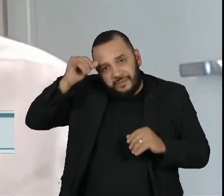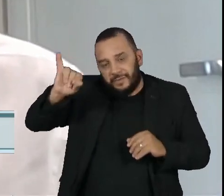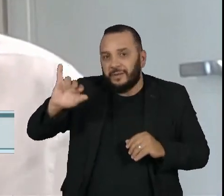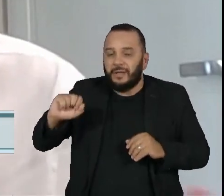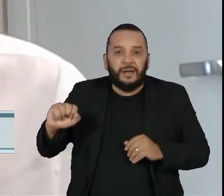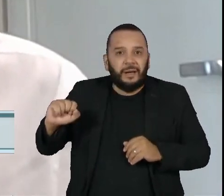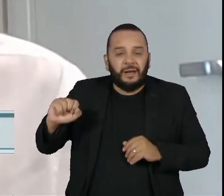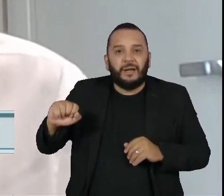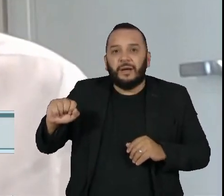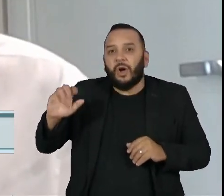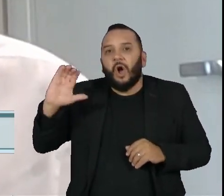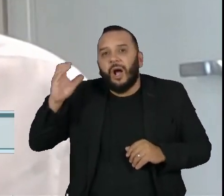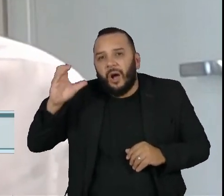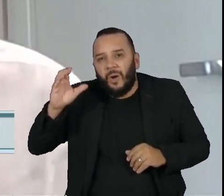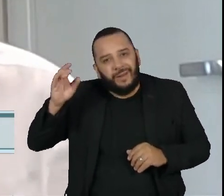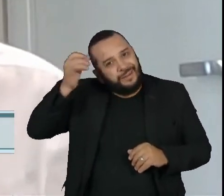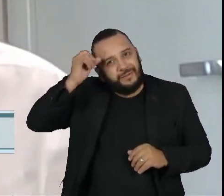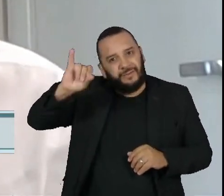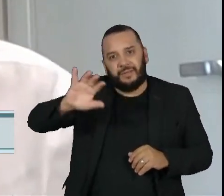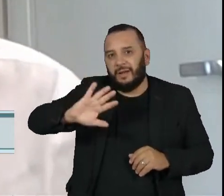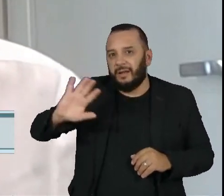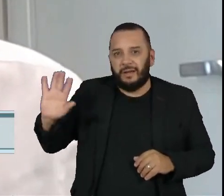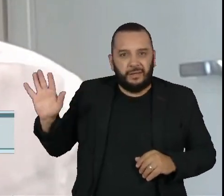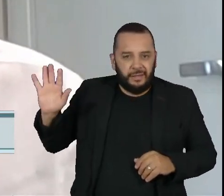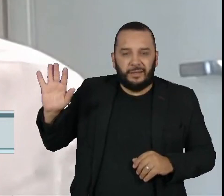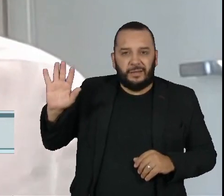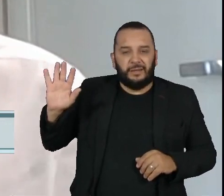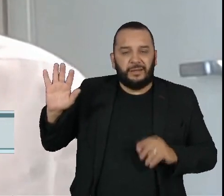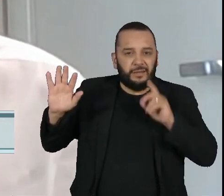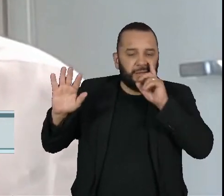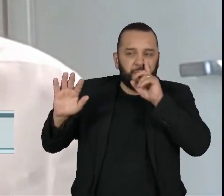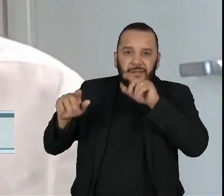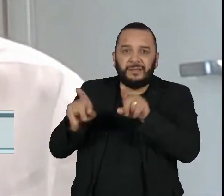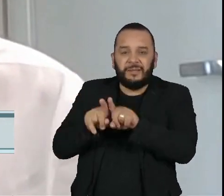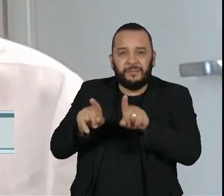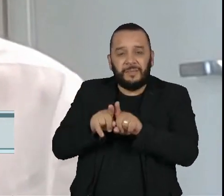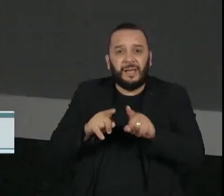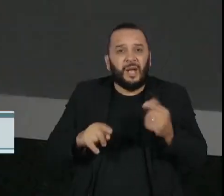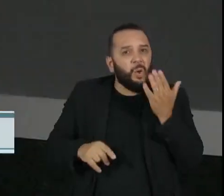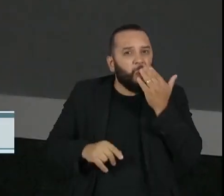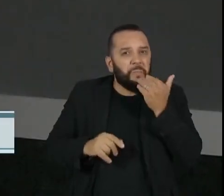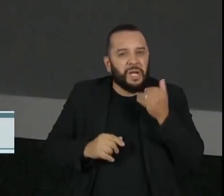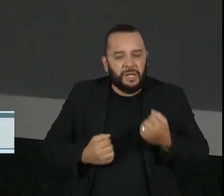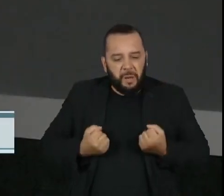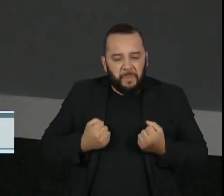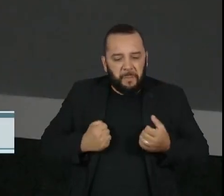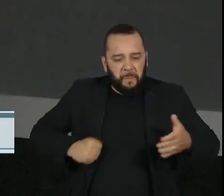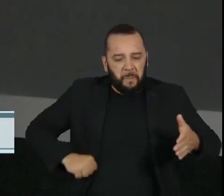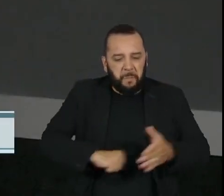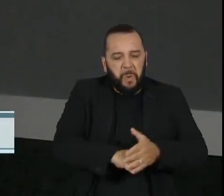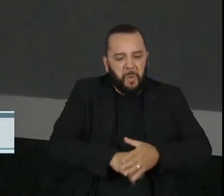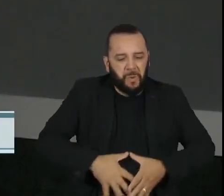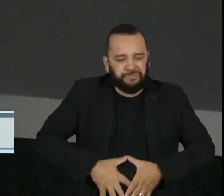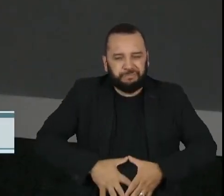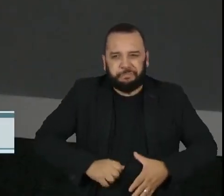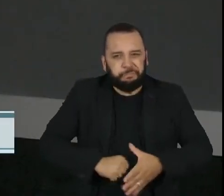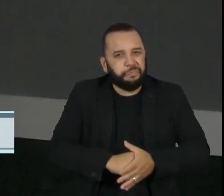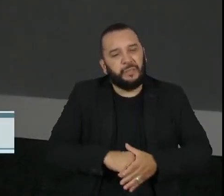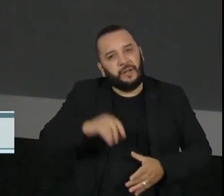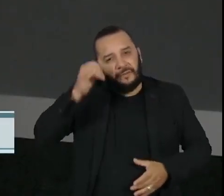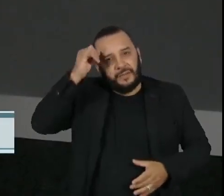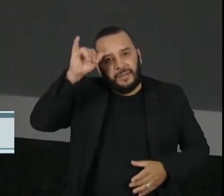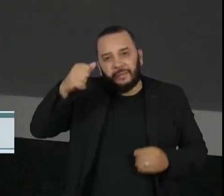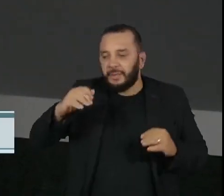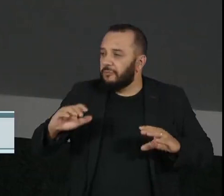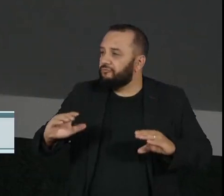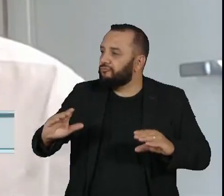de preferência até o meio da tarde, não mais do que isso. Devo evitar alimentações muito pesadas e devo ter um ambiente adequado, confortável,